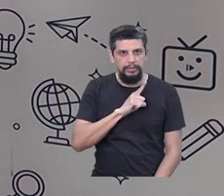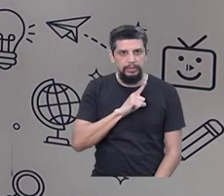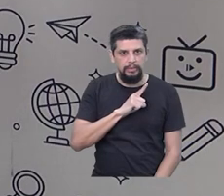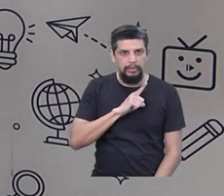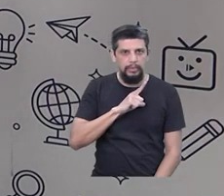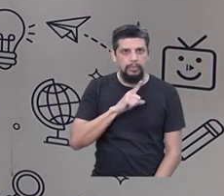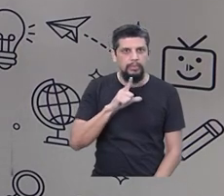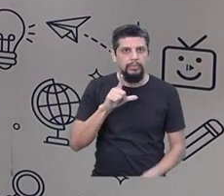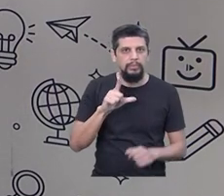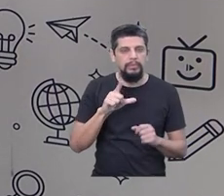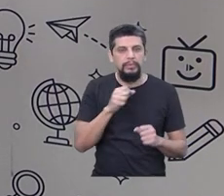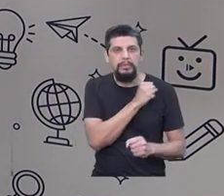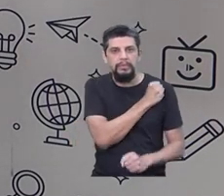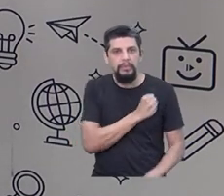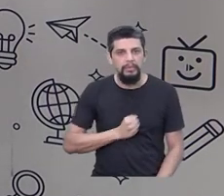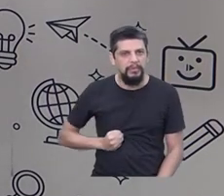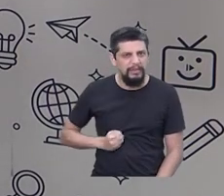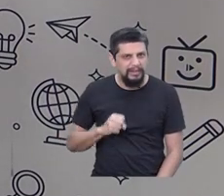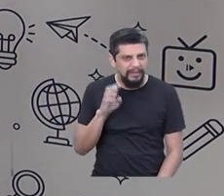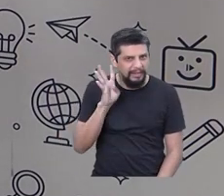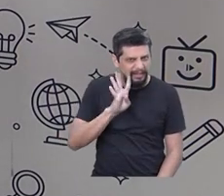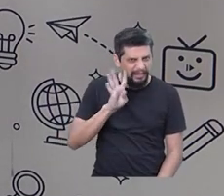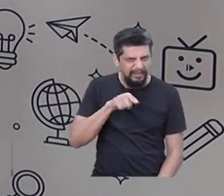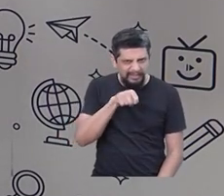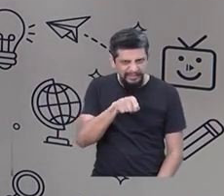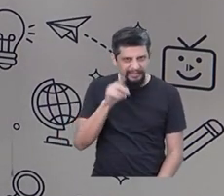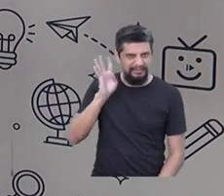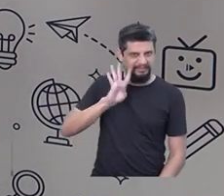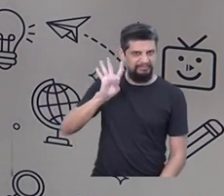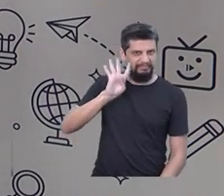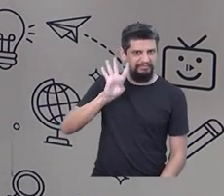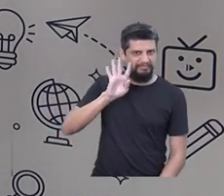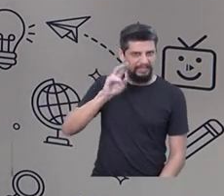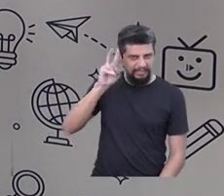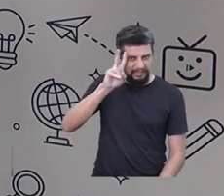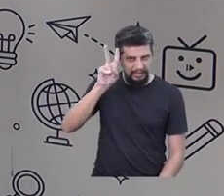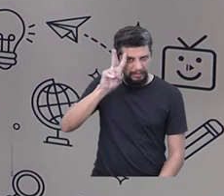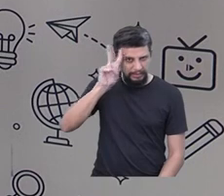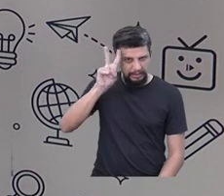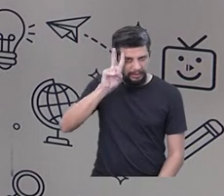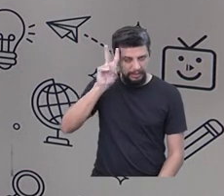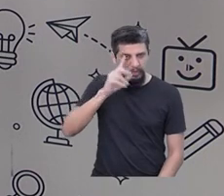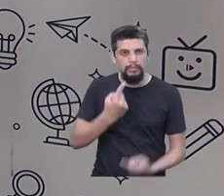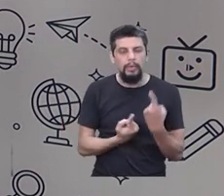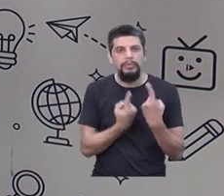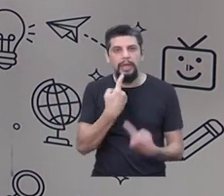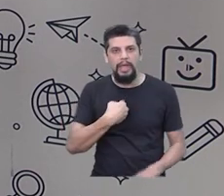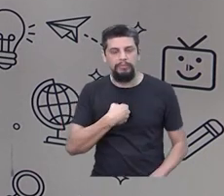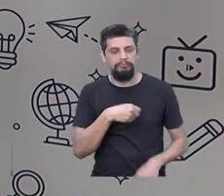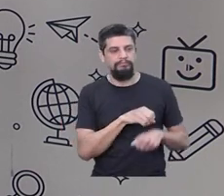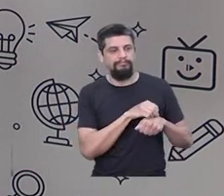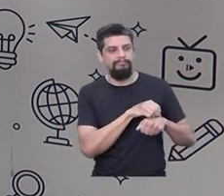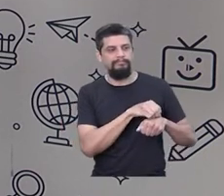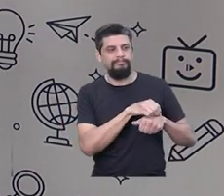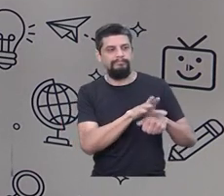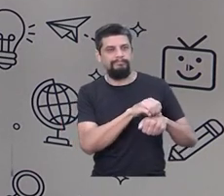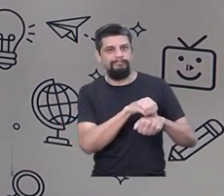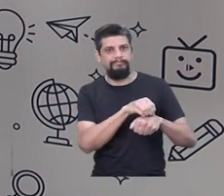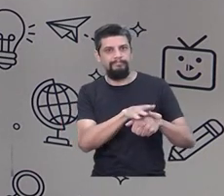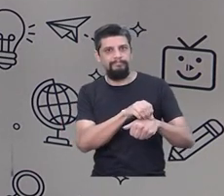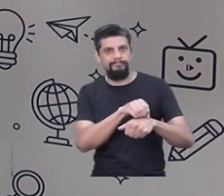um cocô legal? Vocês lembram? Qual? Eu vou dar uma dica aqui, olha